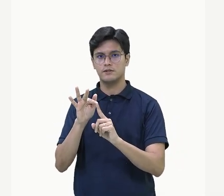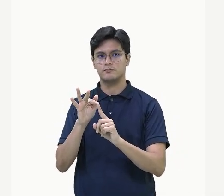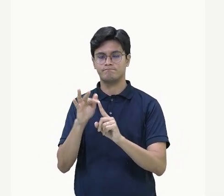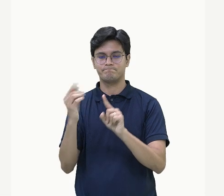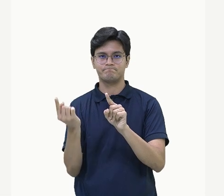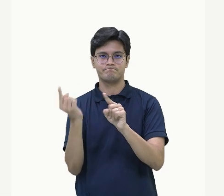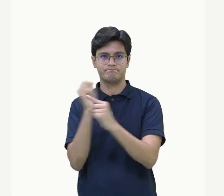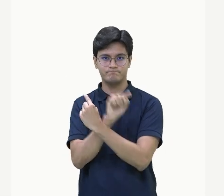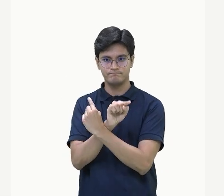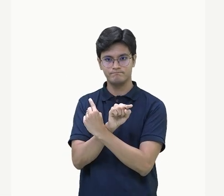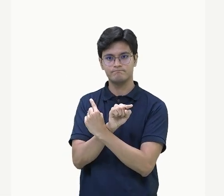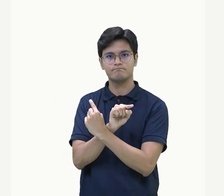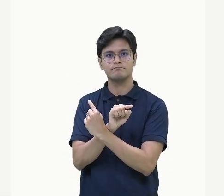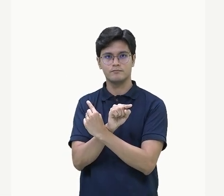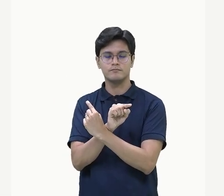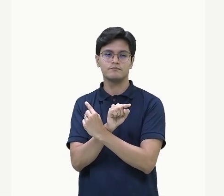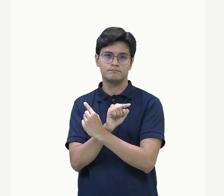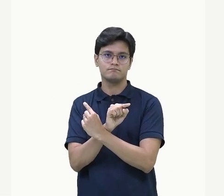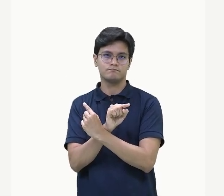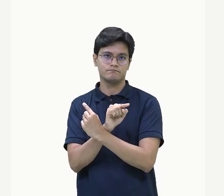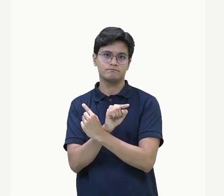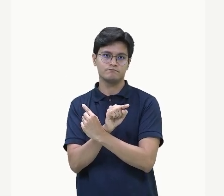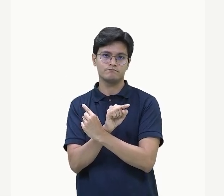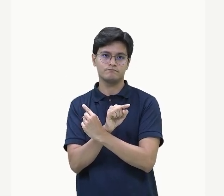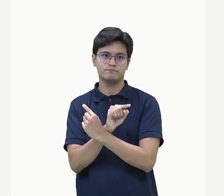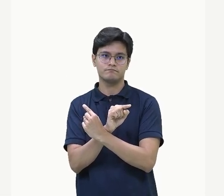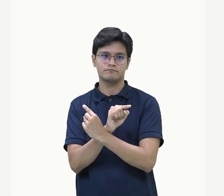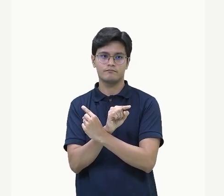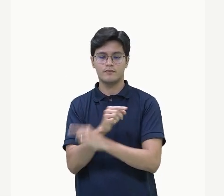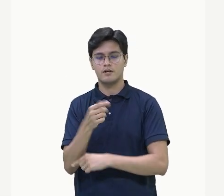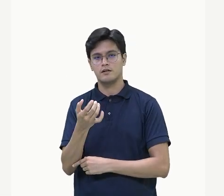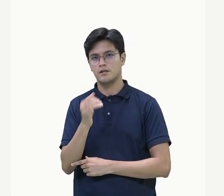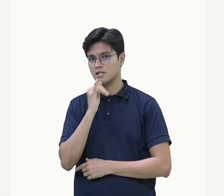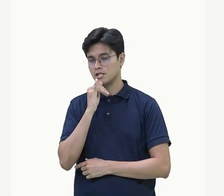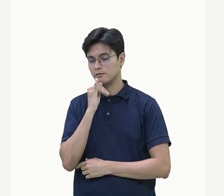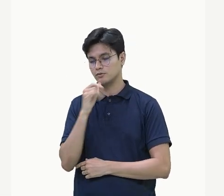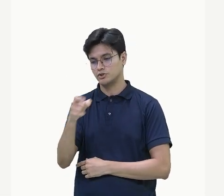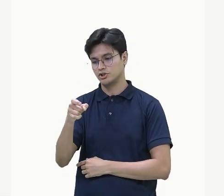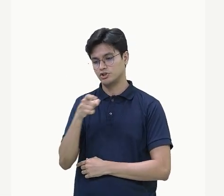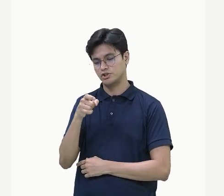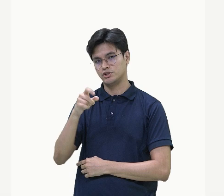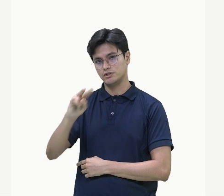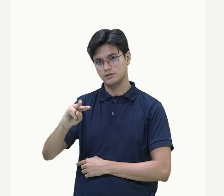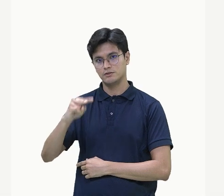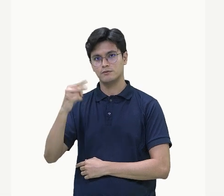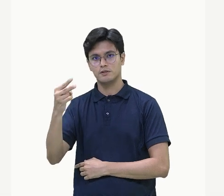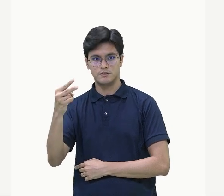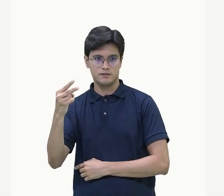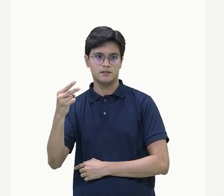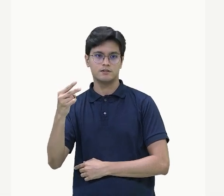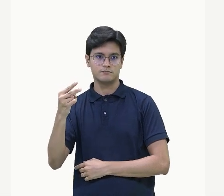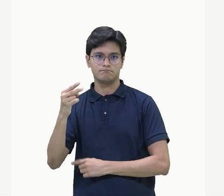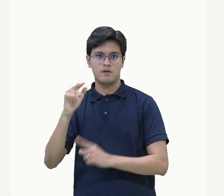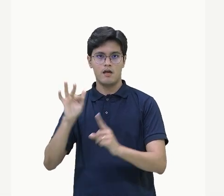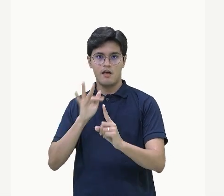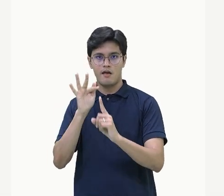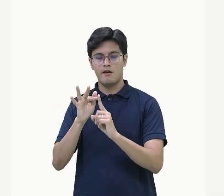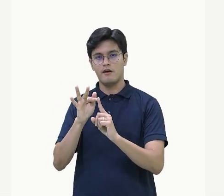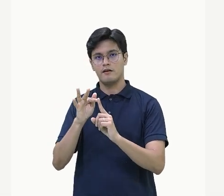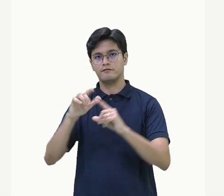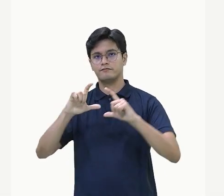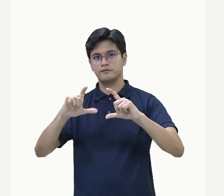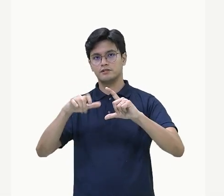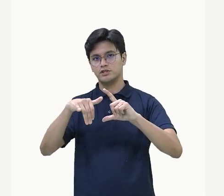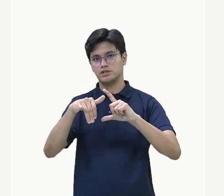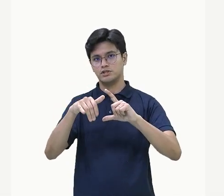inversa da função x ao quadrado, f de x é igual a